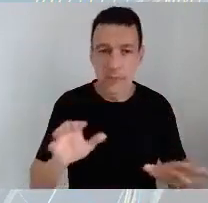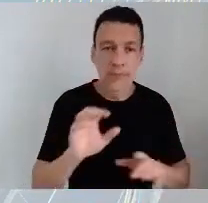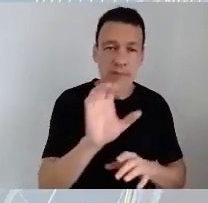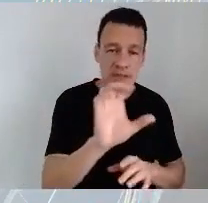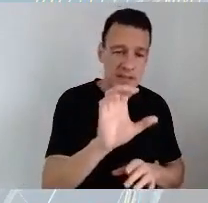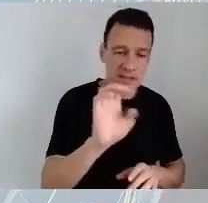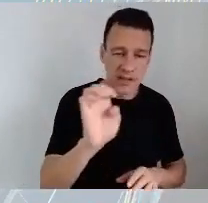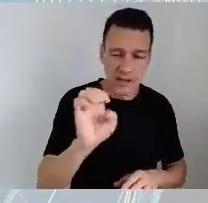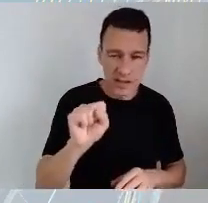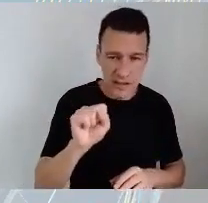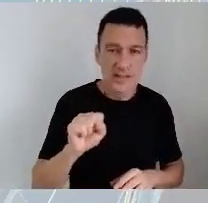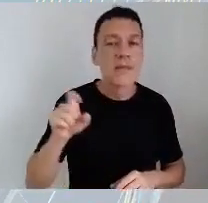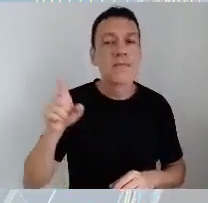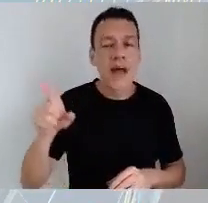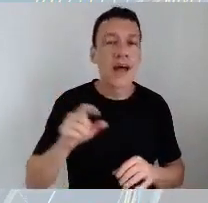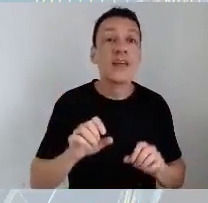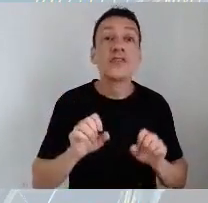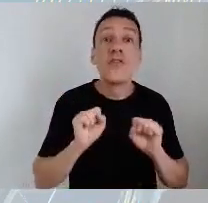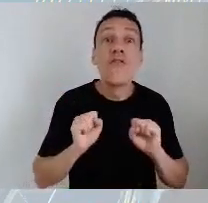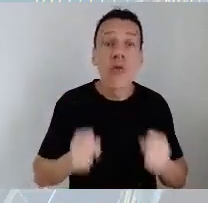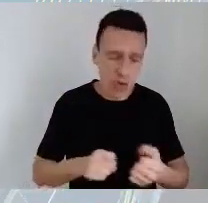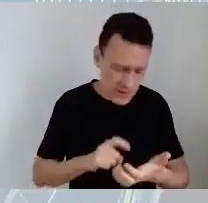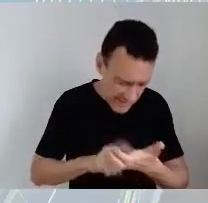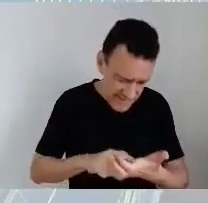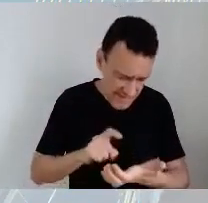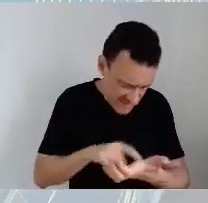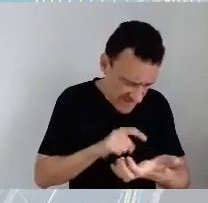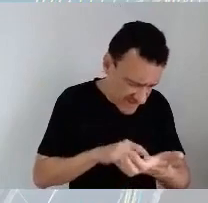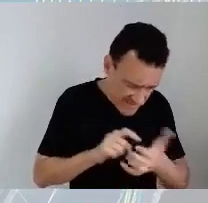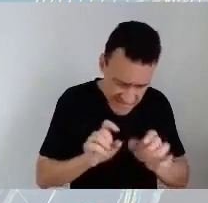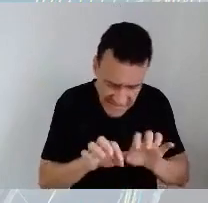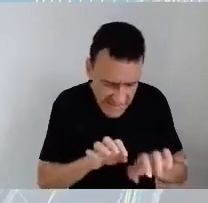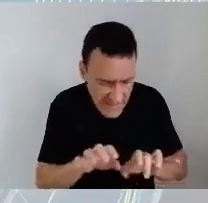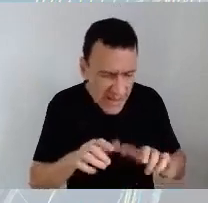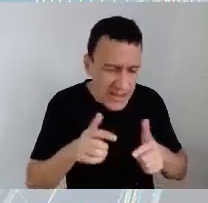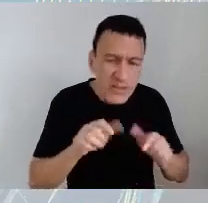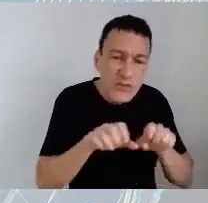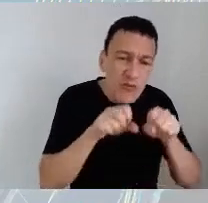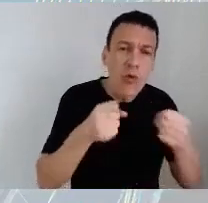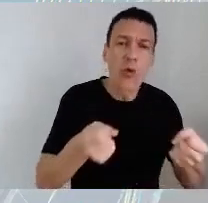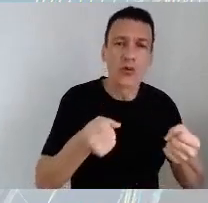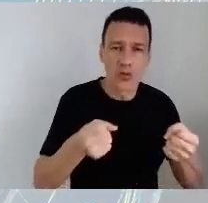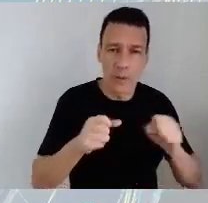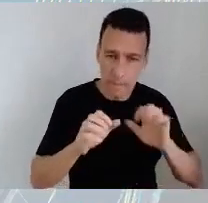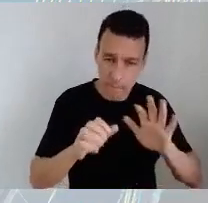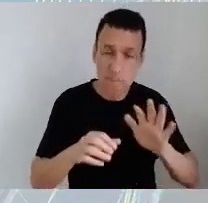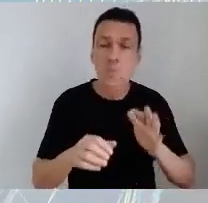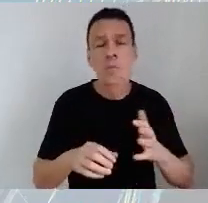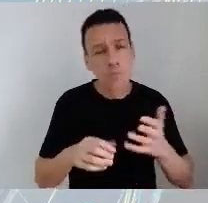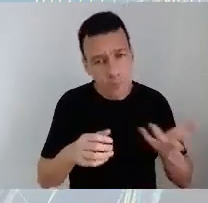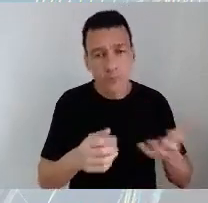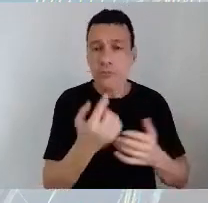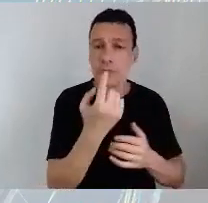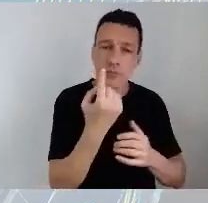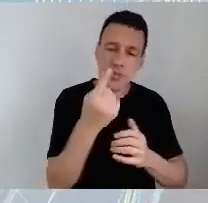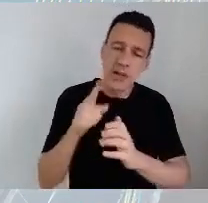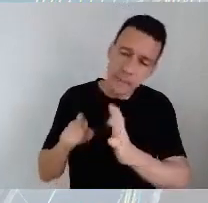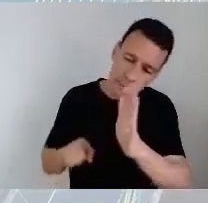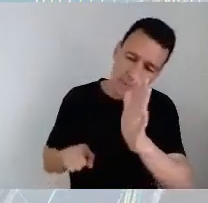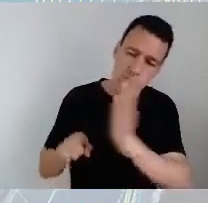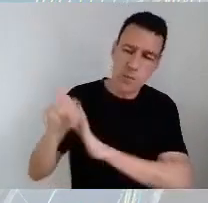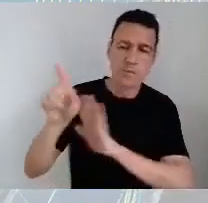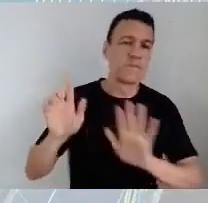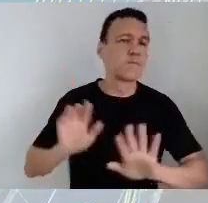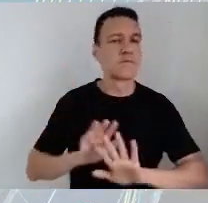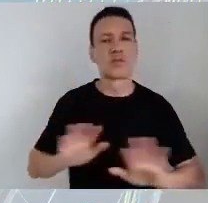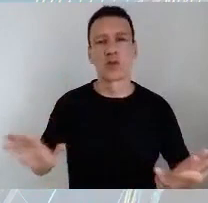Então, a pontuação de esforço, ela tem uma afirmativa também, é só uma afirmativa, e ela também trabalha com um modelo ali de